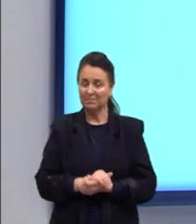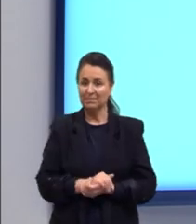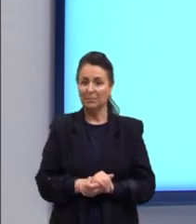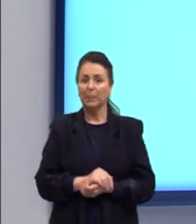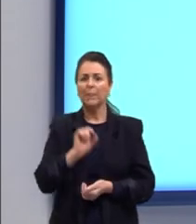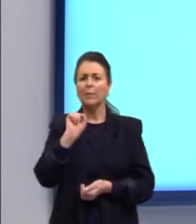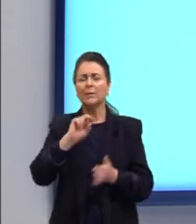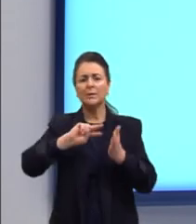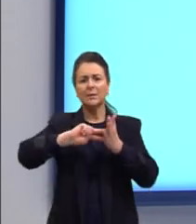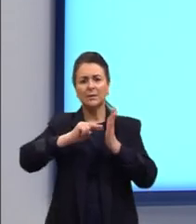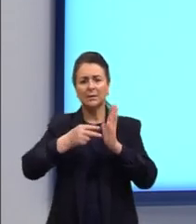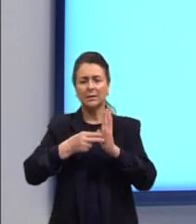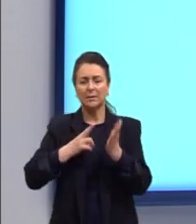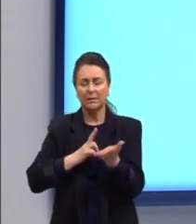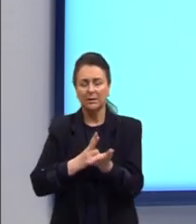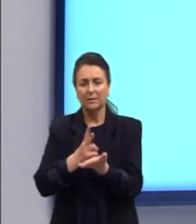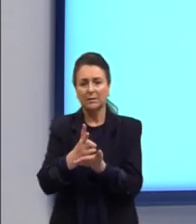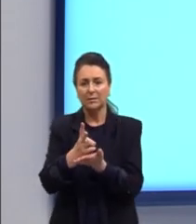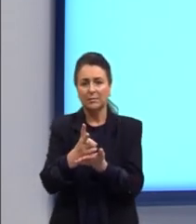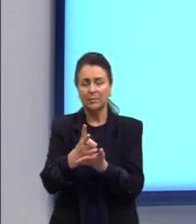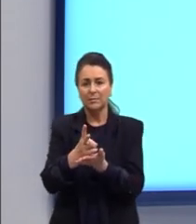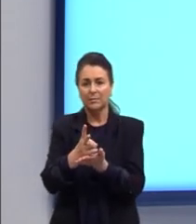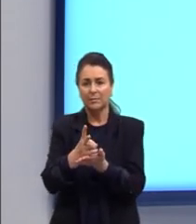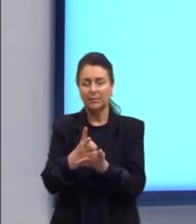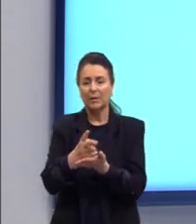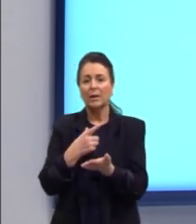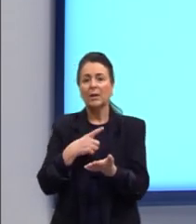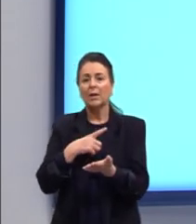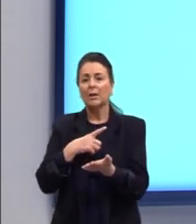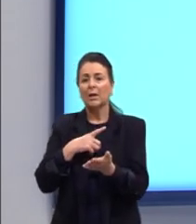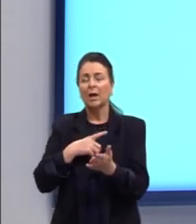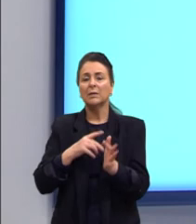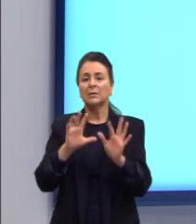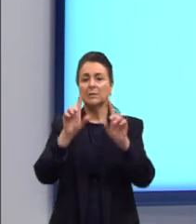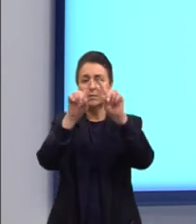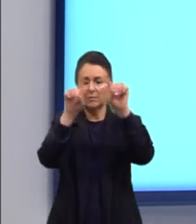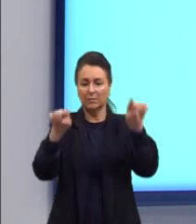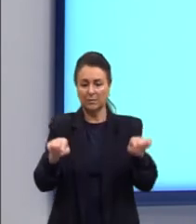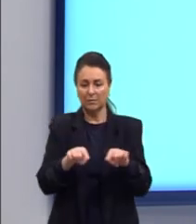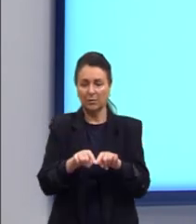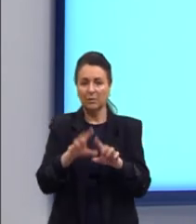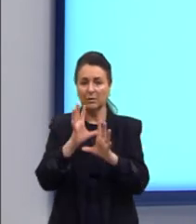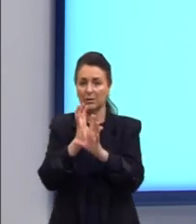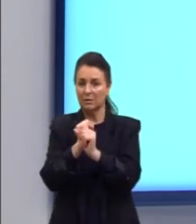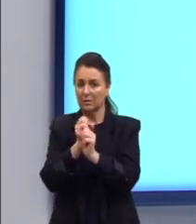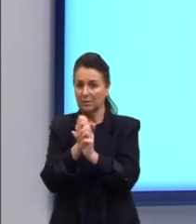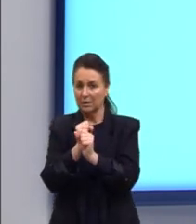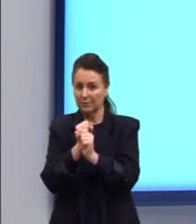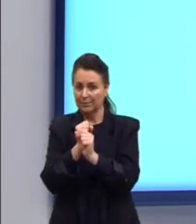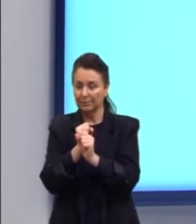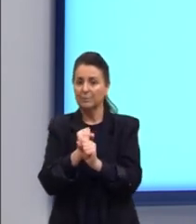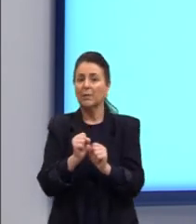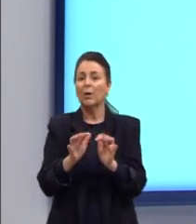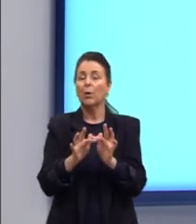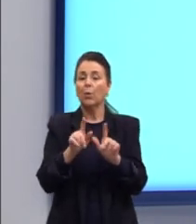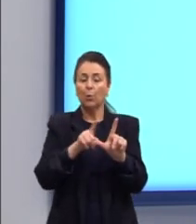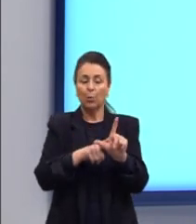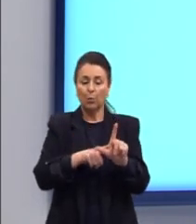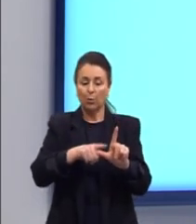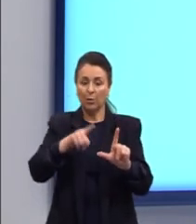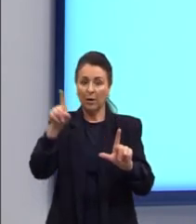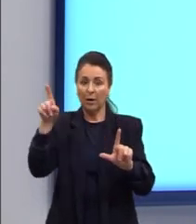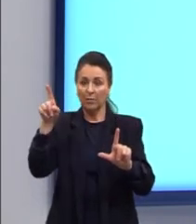O que que significa essa constante né aqui nas nossas funções trigonométricas significa que o gráfico ele foi deslocado para